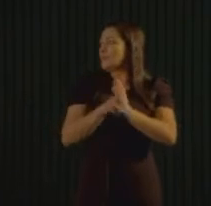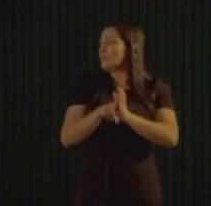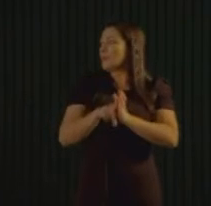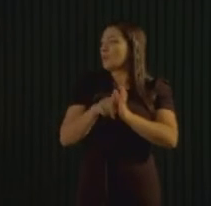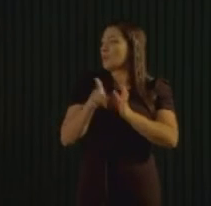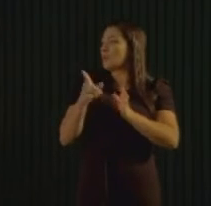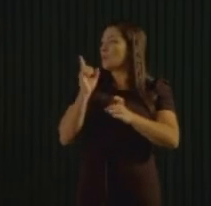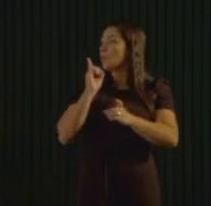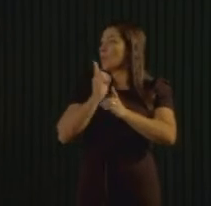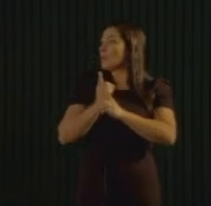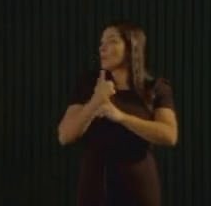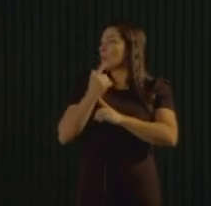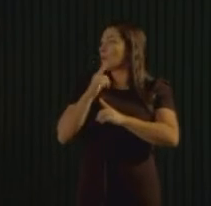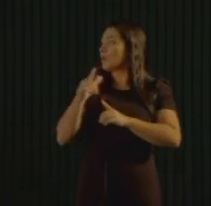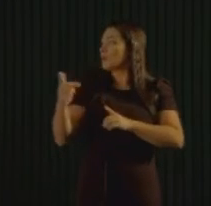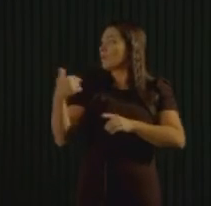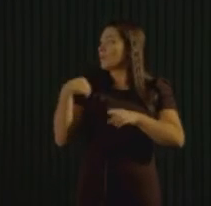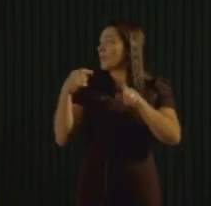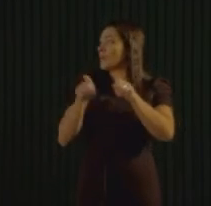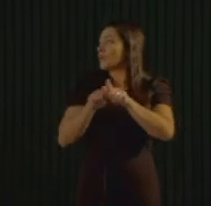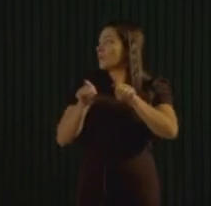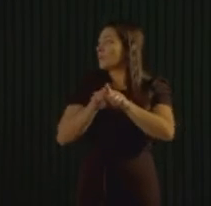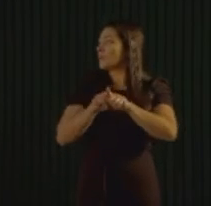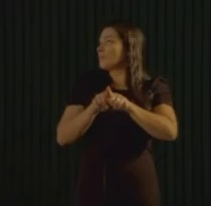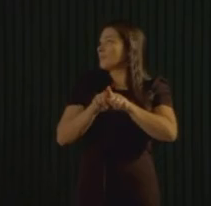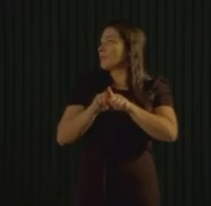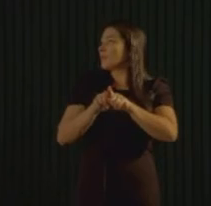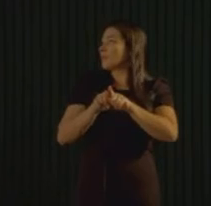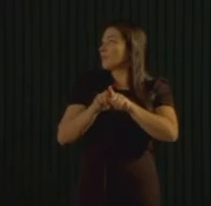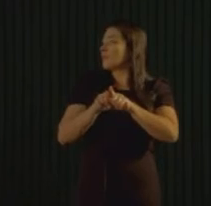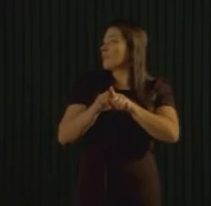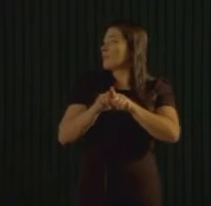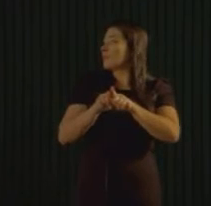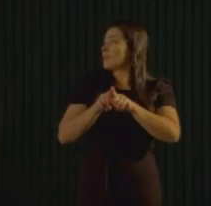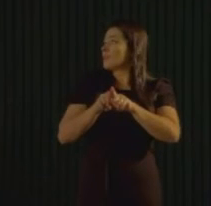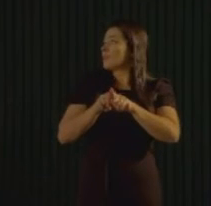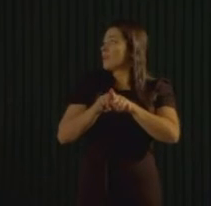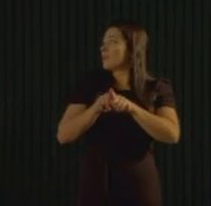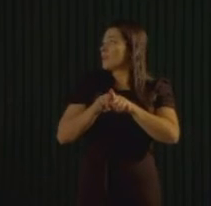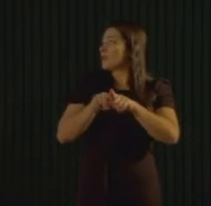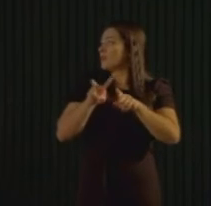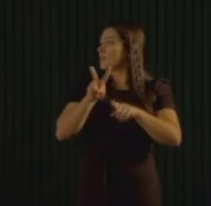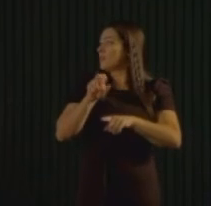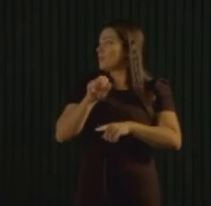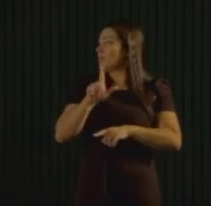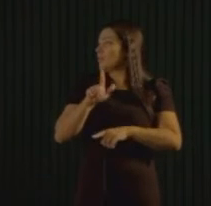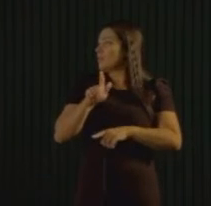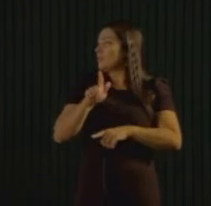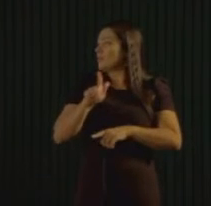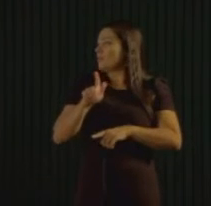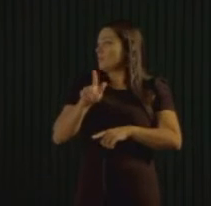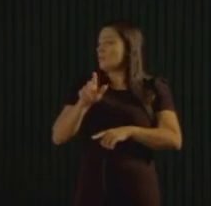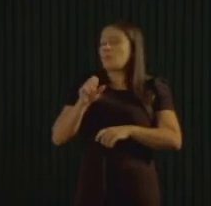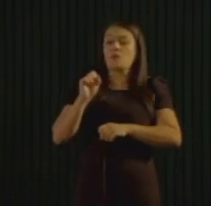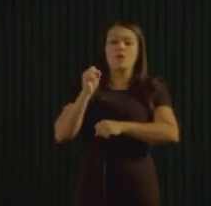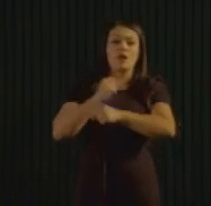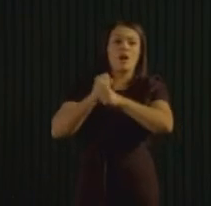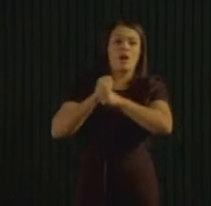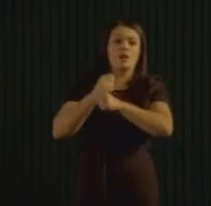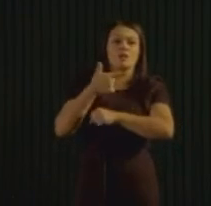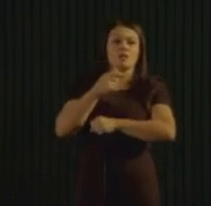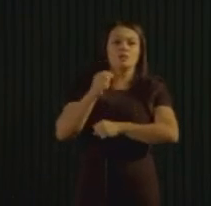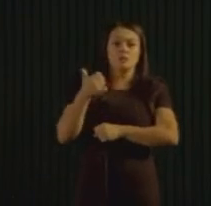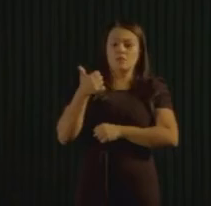plástico oriundo do litoral. Aqui é um trabalho com a Disney, só que foi o baile da Vogue, de 2019,